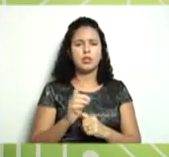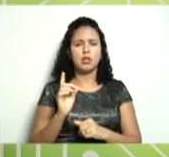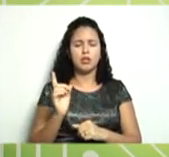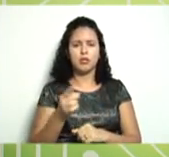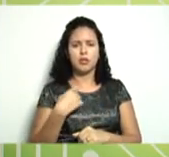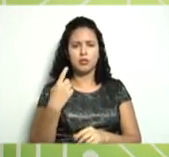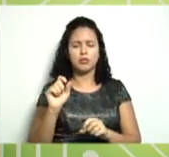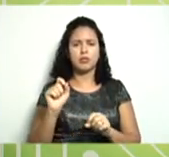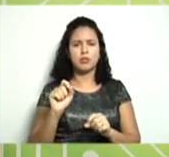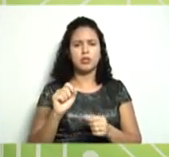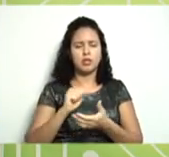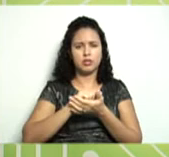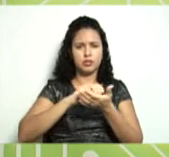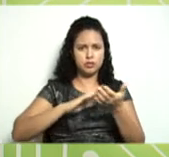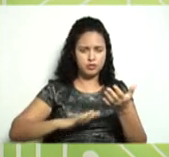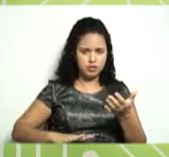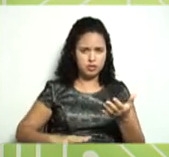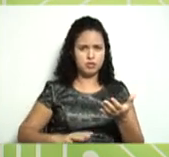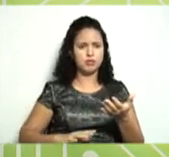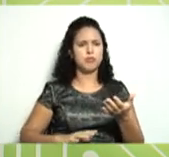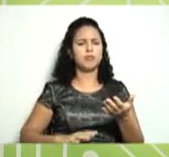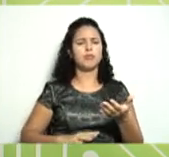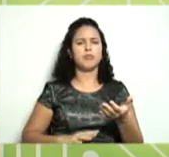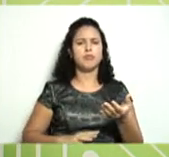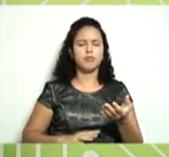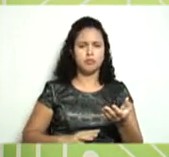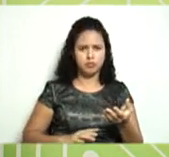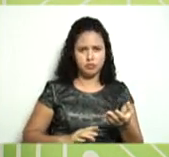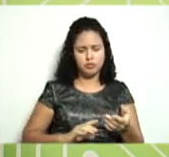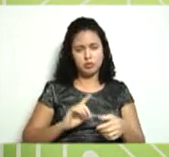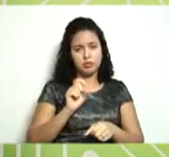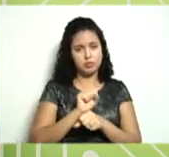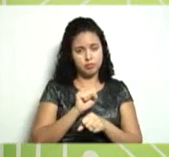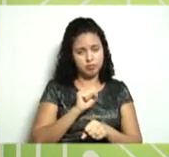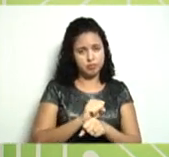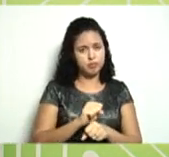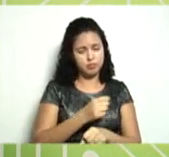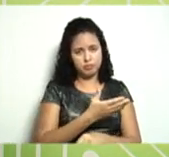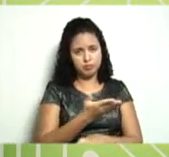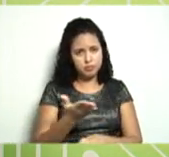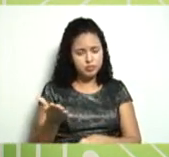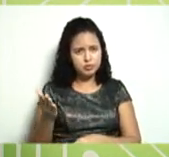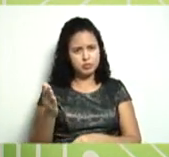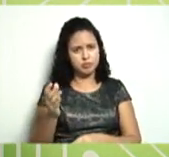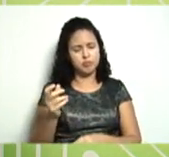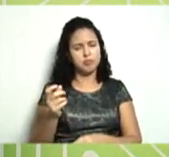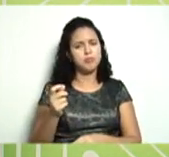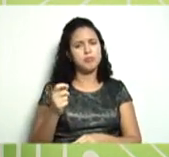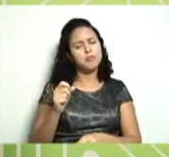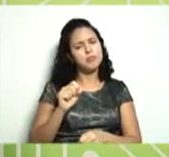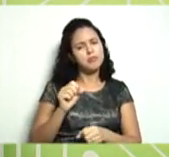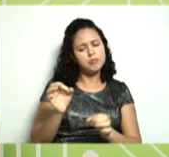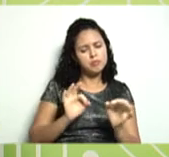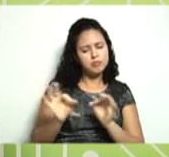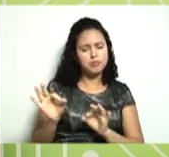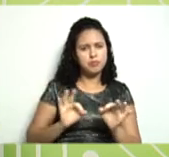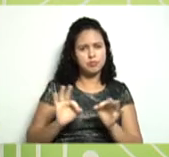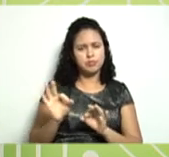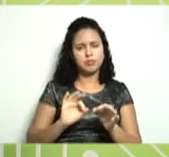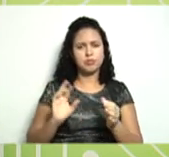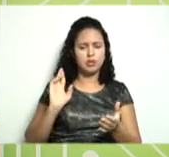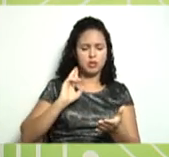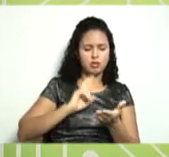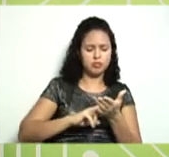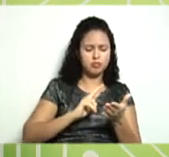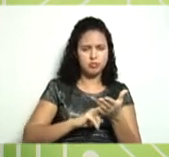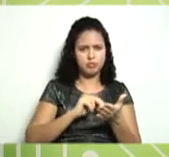agora para a realização das nossas atividades. Eu espero que vocês estejam aí já preparados naquilo que não der para